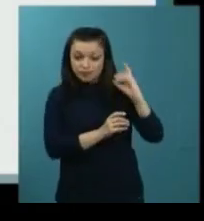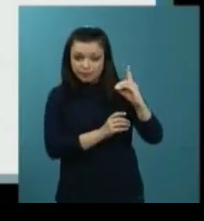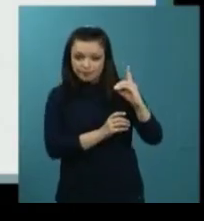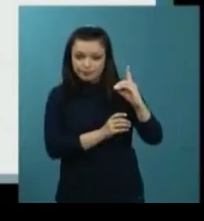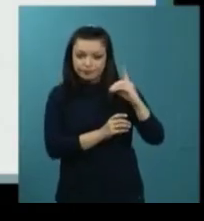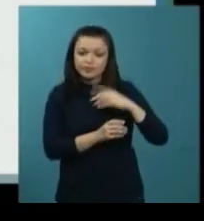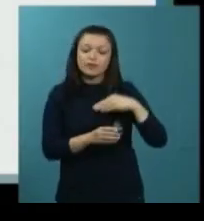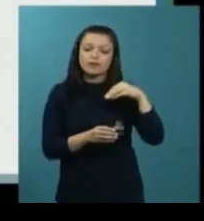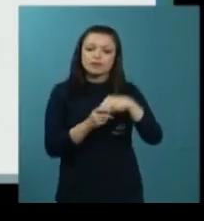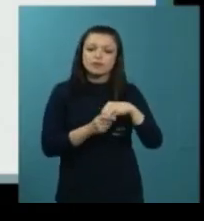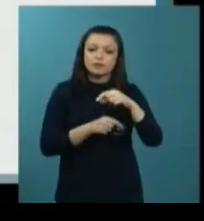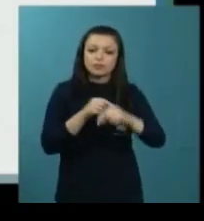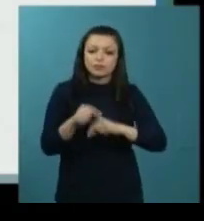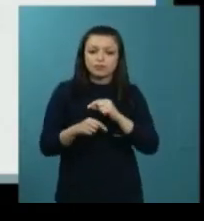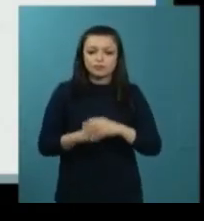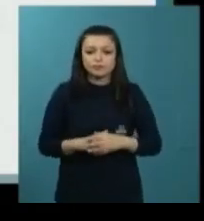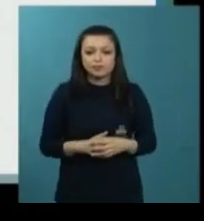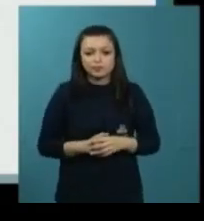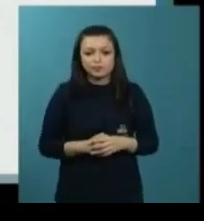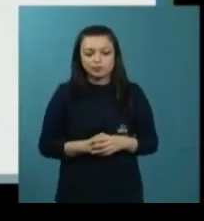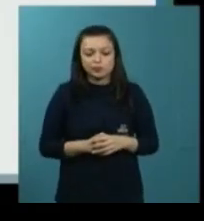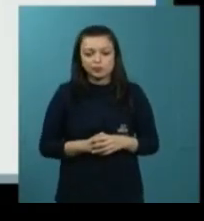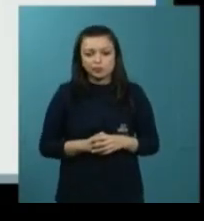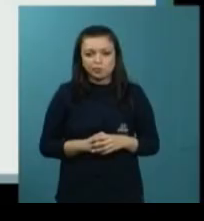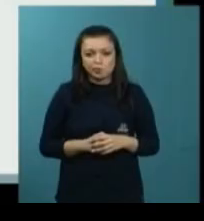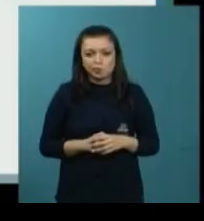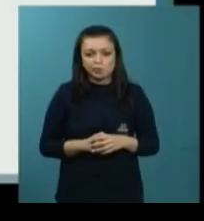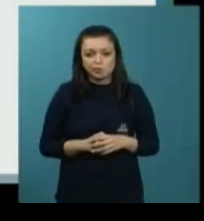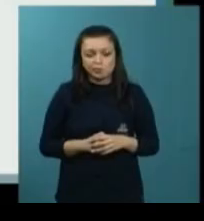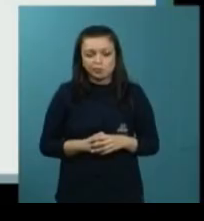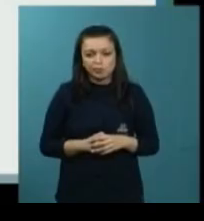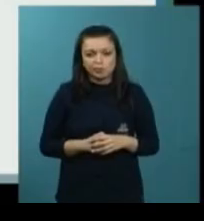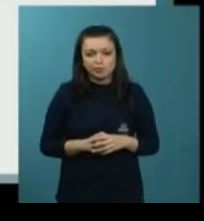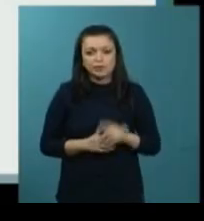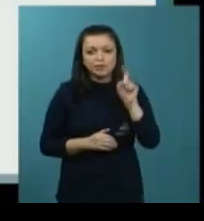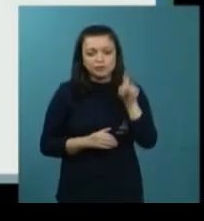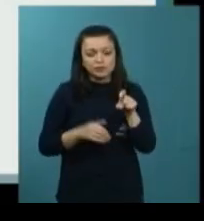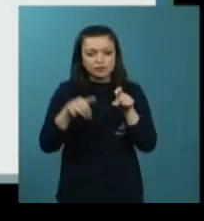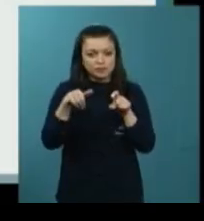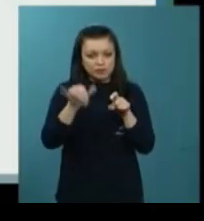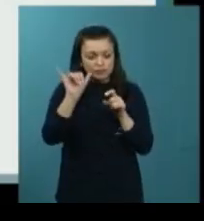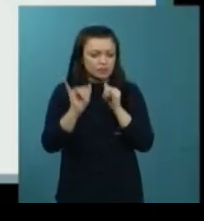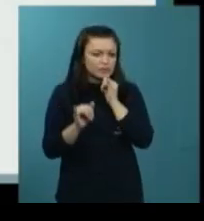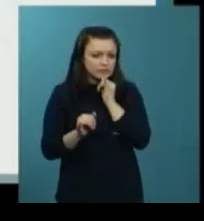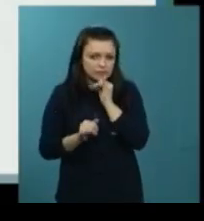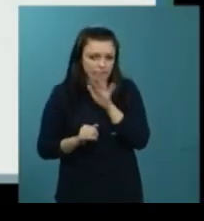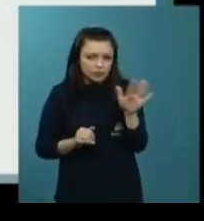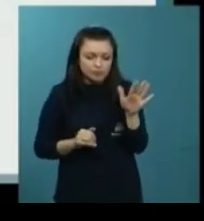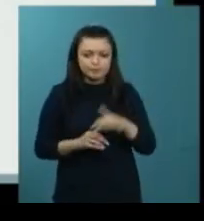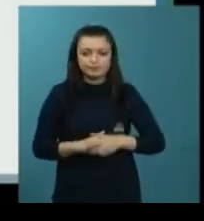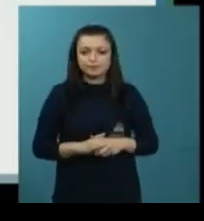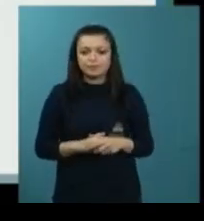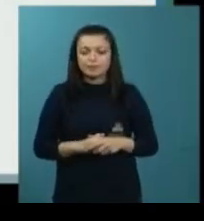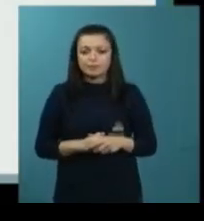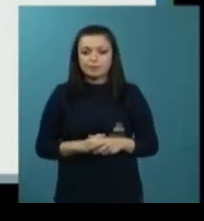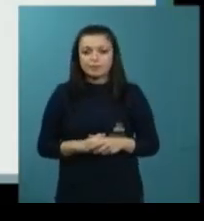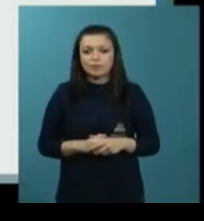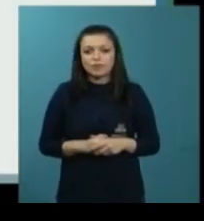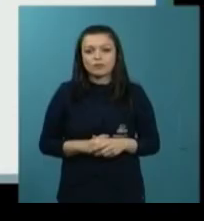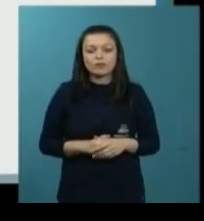cujos elementos são X, Y. Por exemplo,